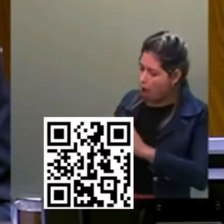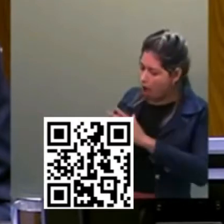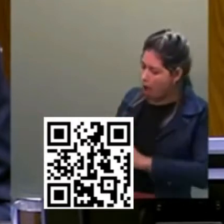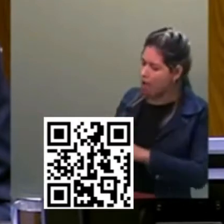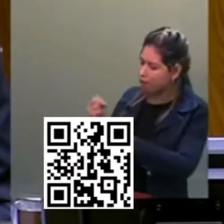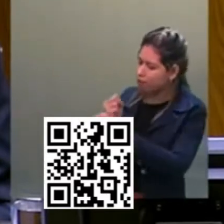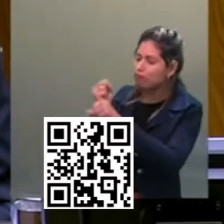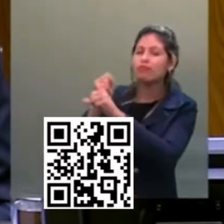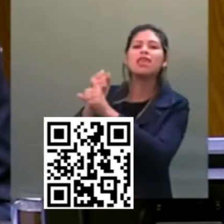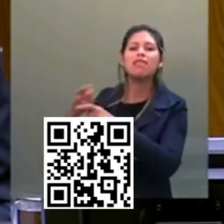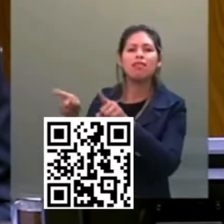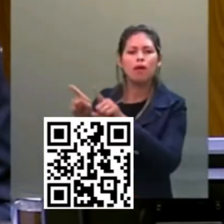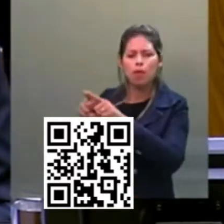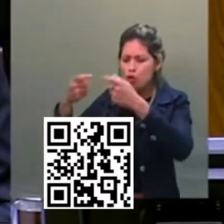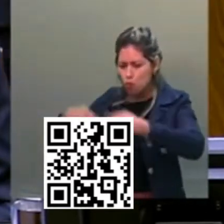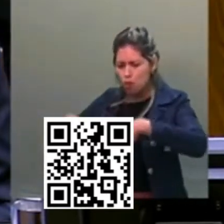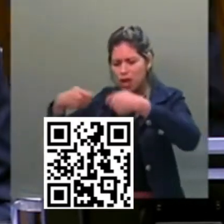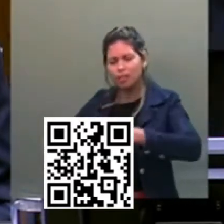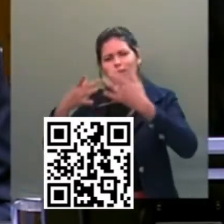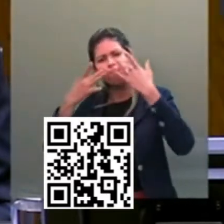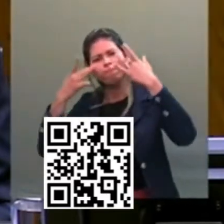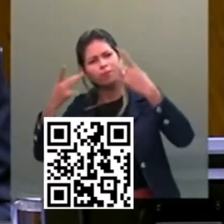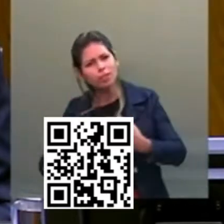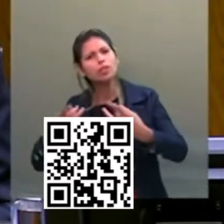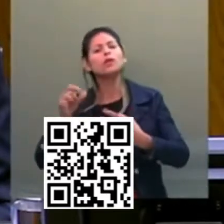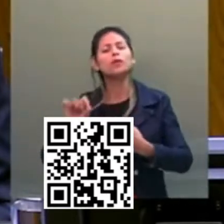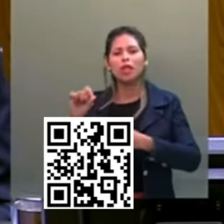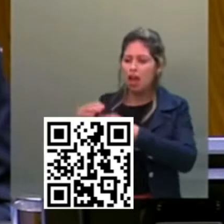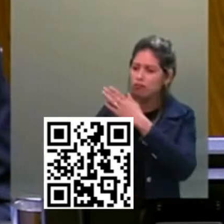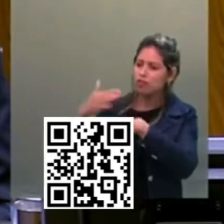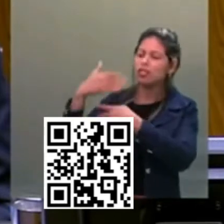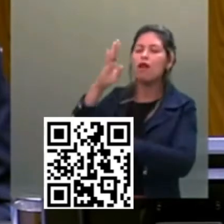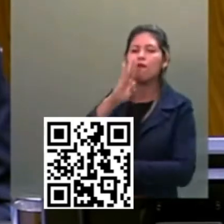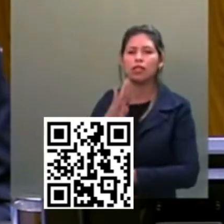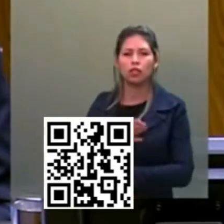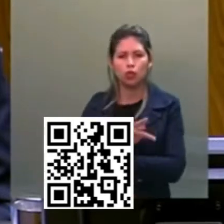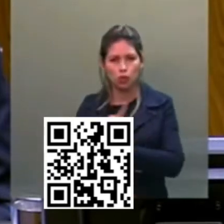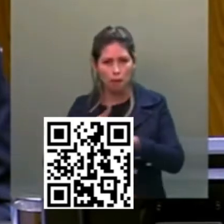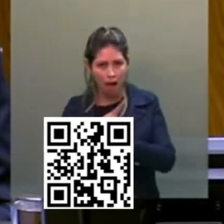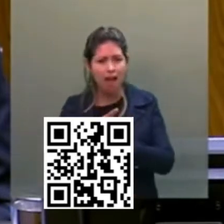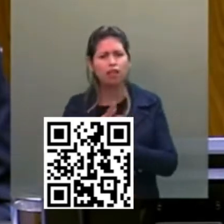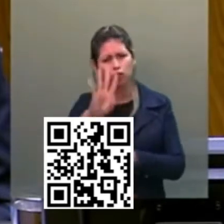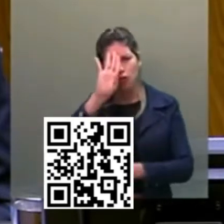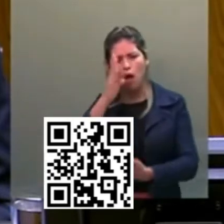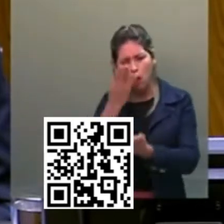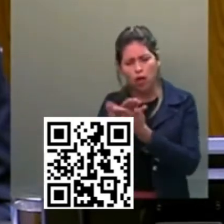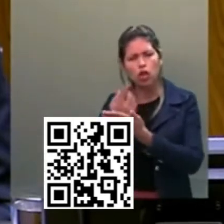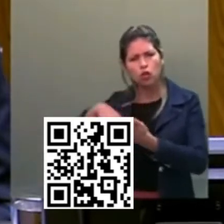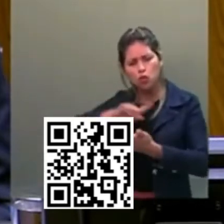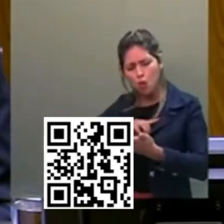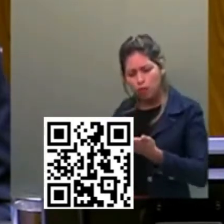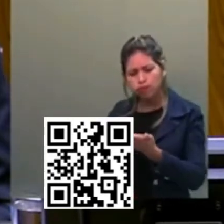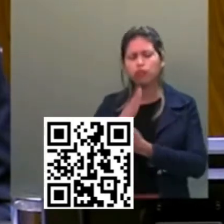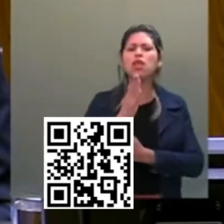proposições necessárias e imprescindíveis para o desenvolvimento do país. Acredito que tenhamos avançado nessa linha e